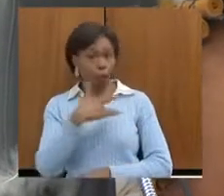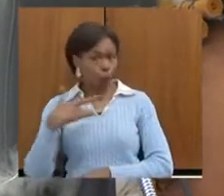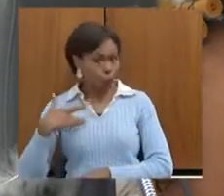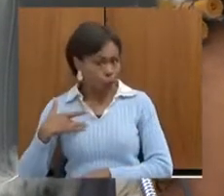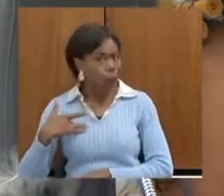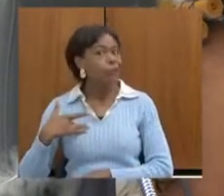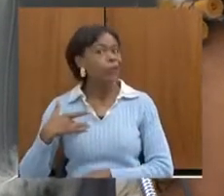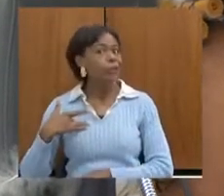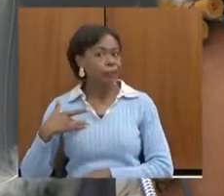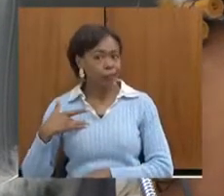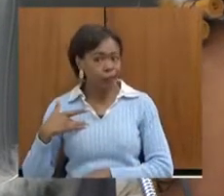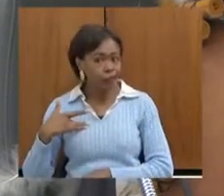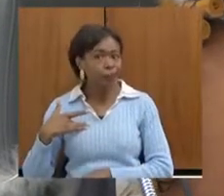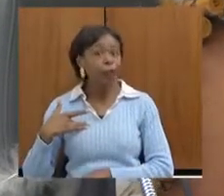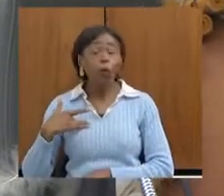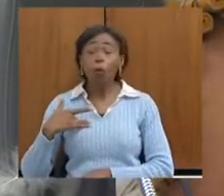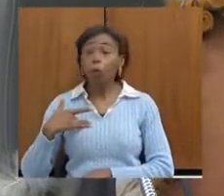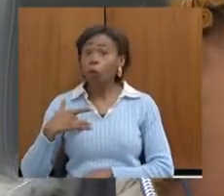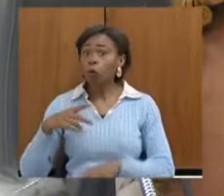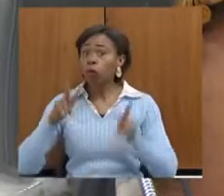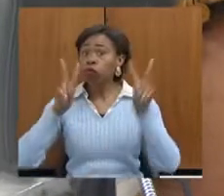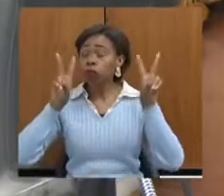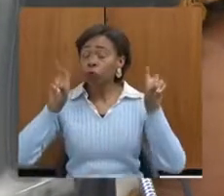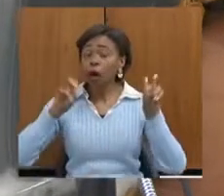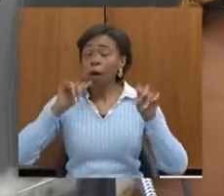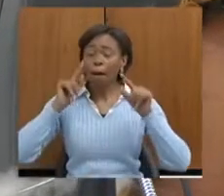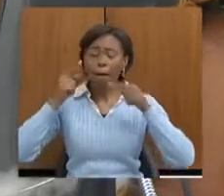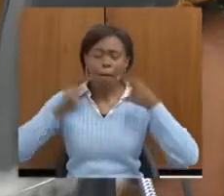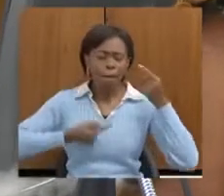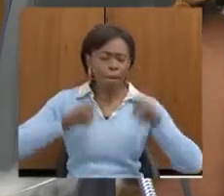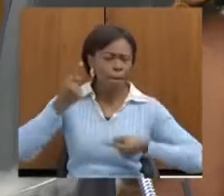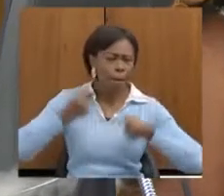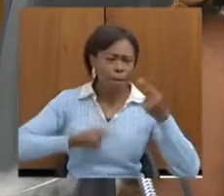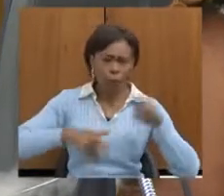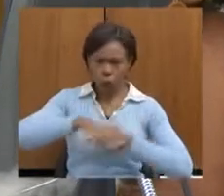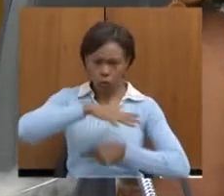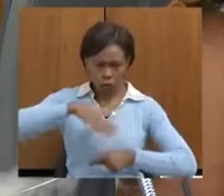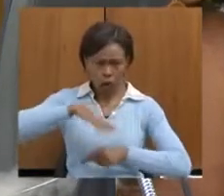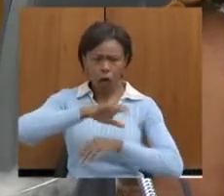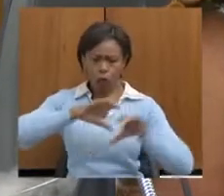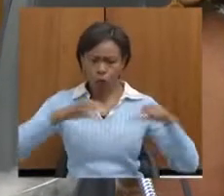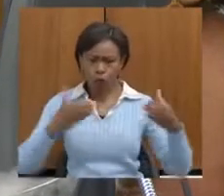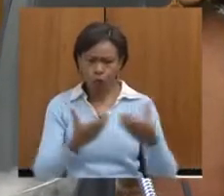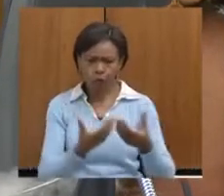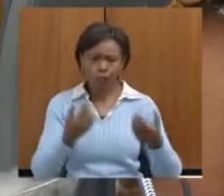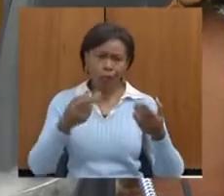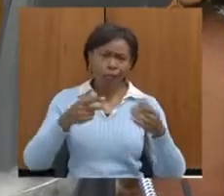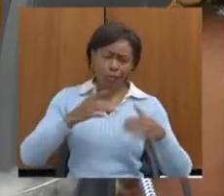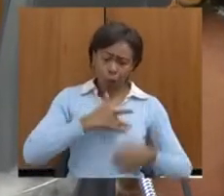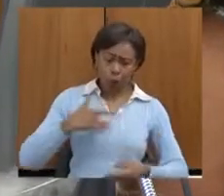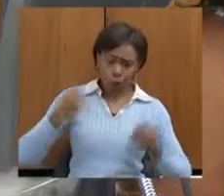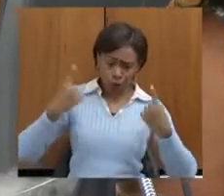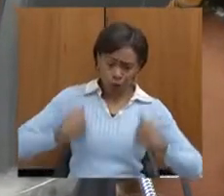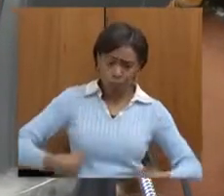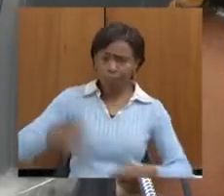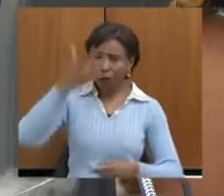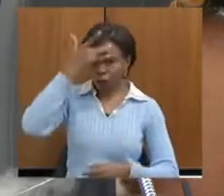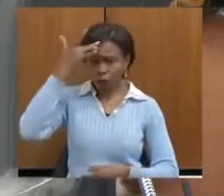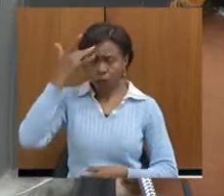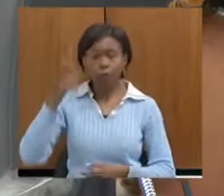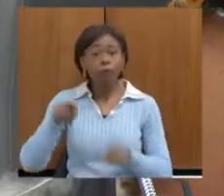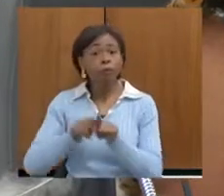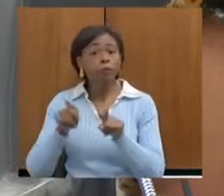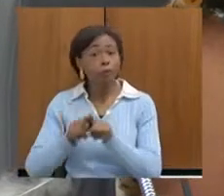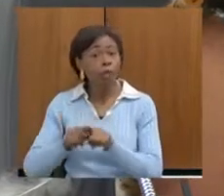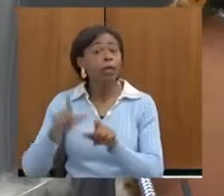muito amplamente discutido do nosso comunidades onde Vista físico do ponto de vista psicológico mas há também o caráter